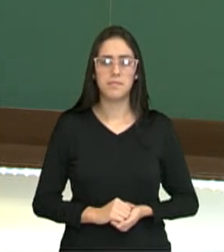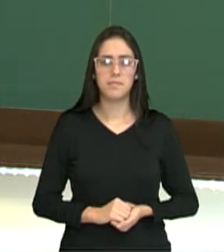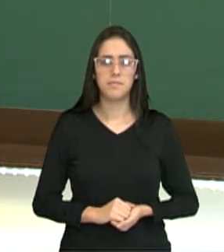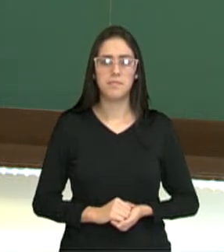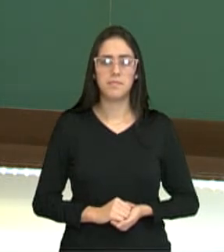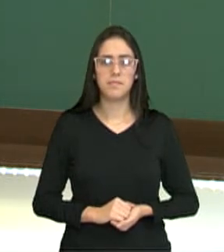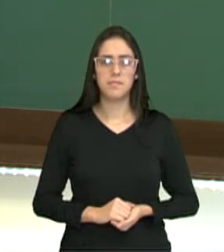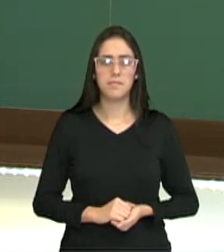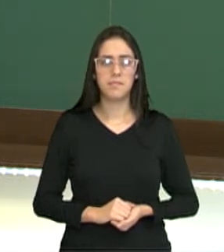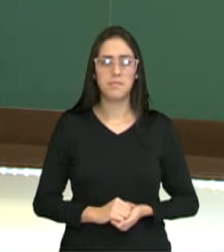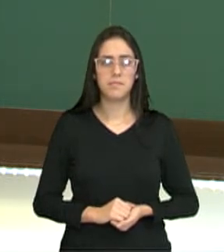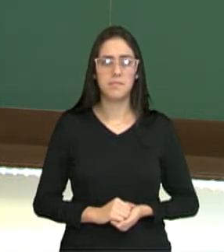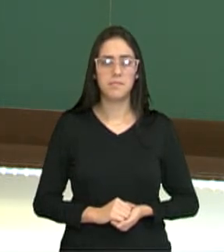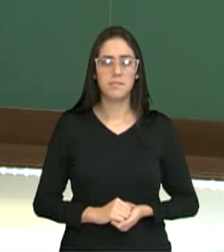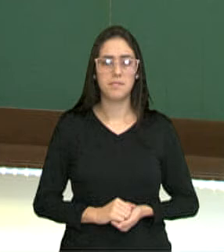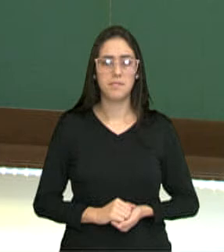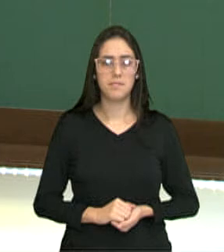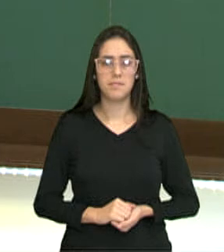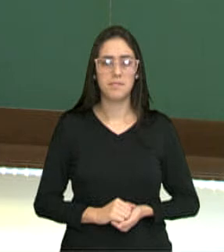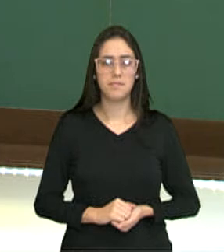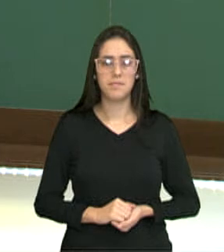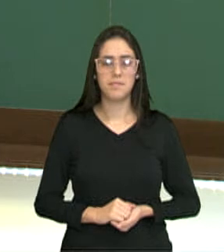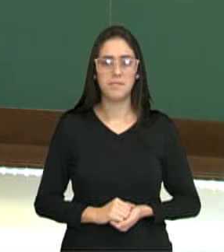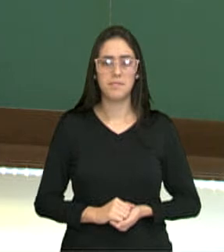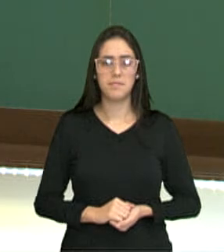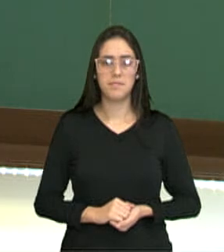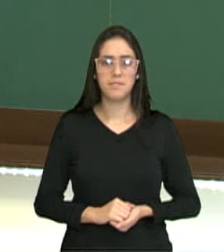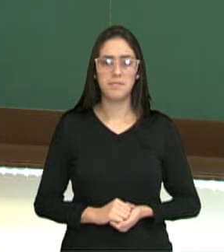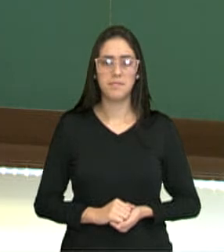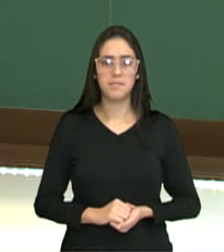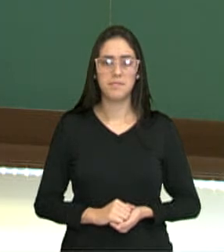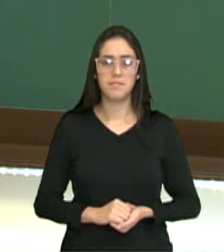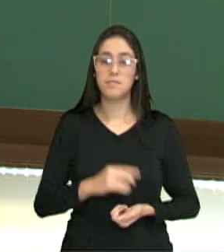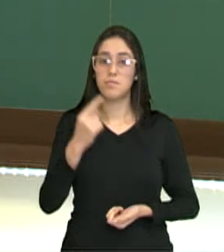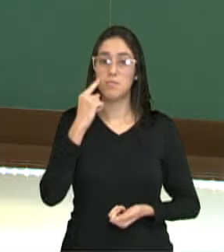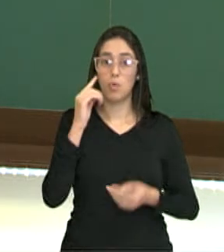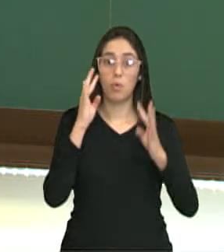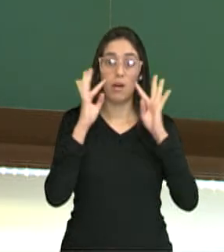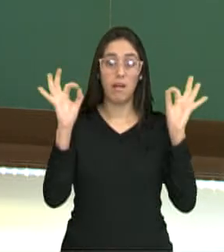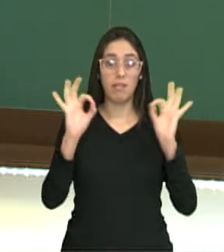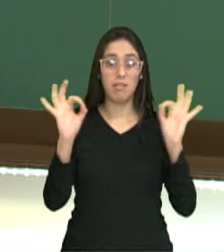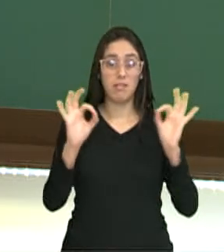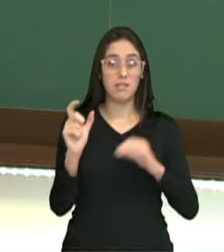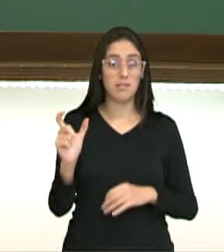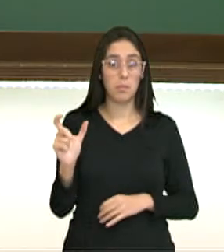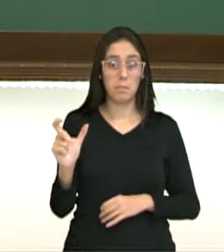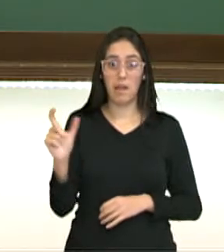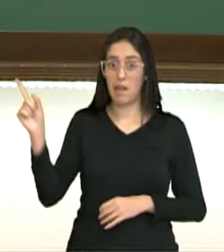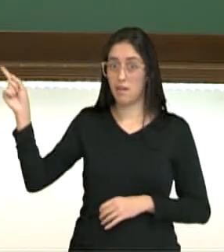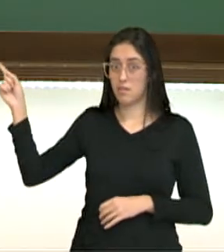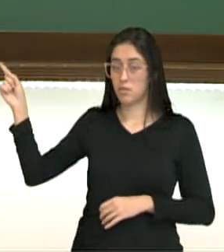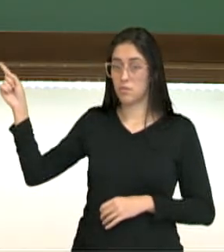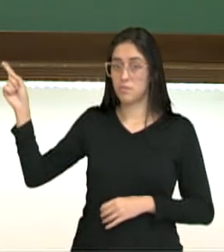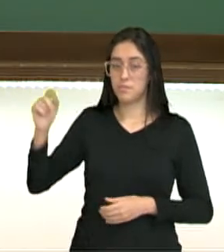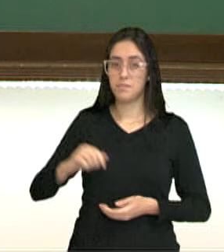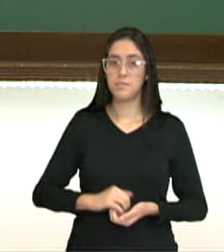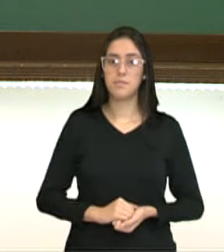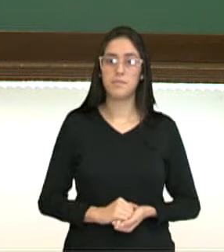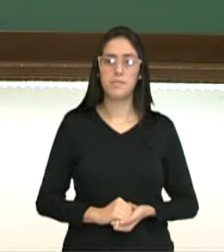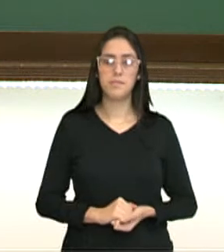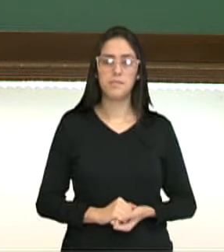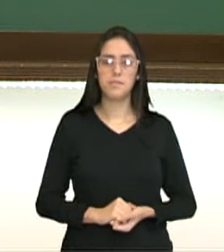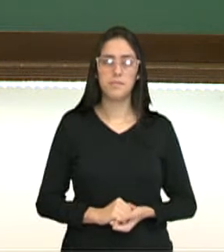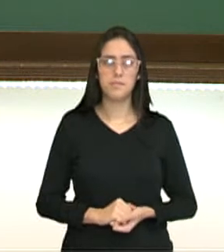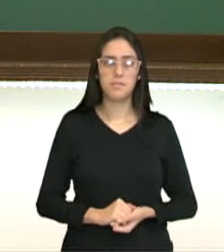úteis, principal, mas semi-sótano. Presta atenção nessa palavra aqui, sótano. O que significa?